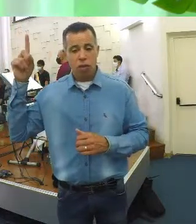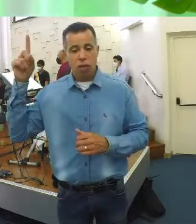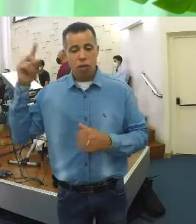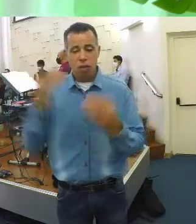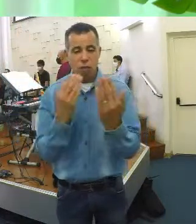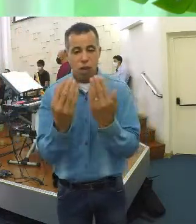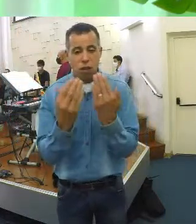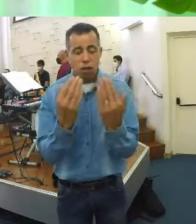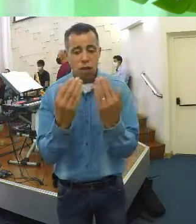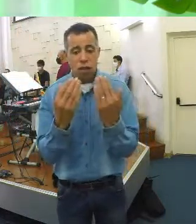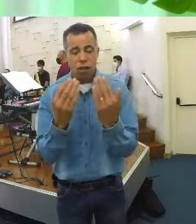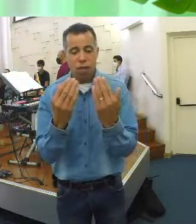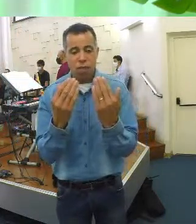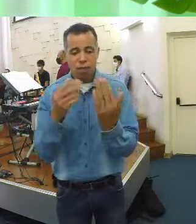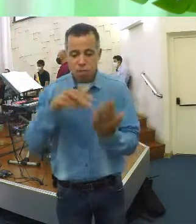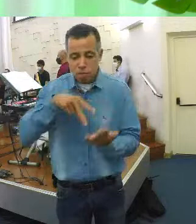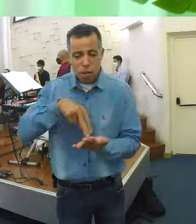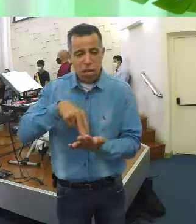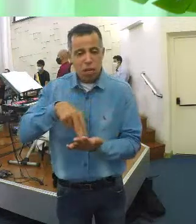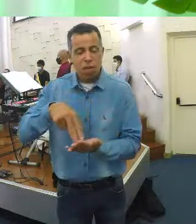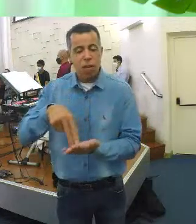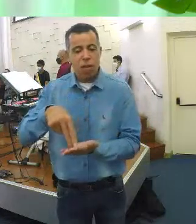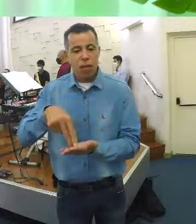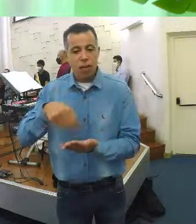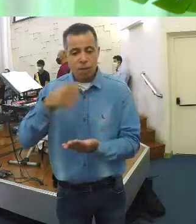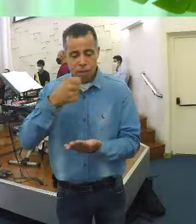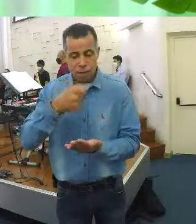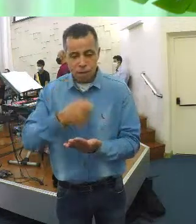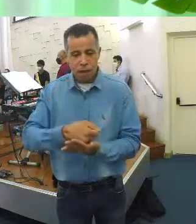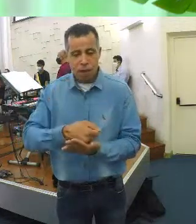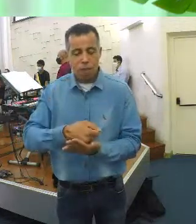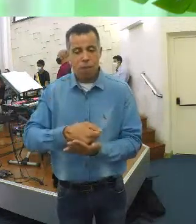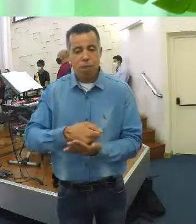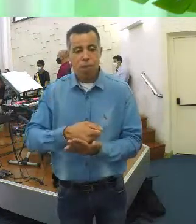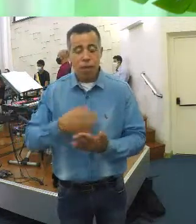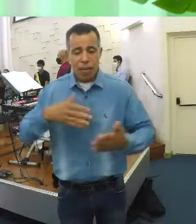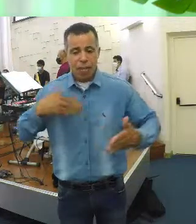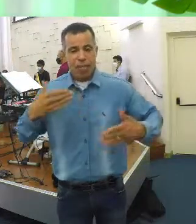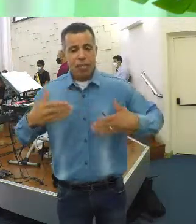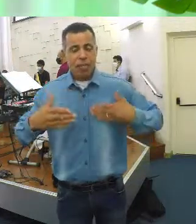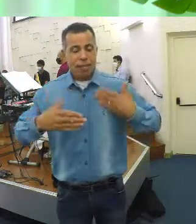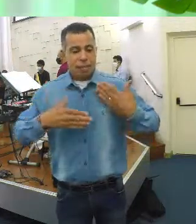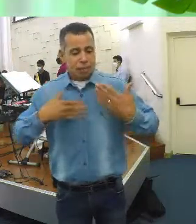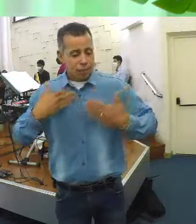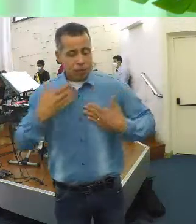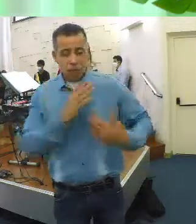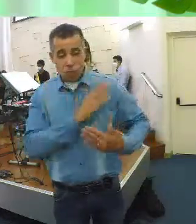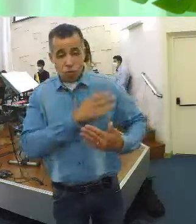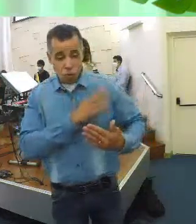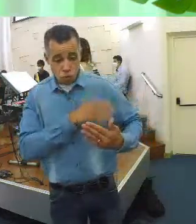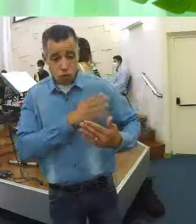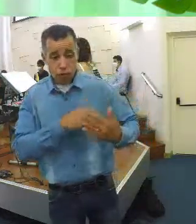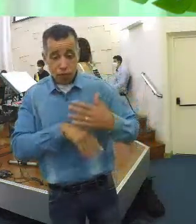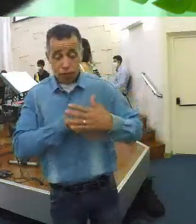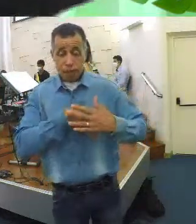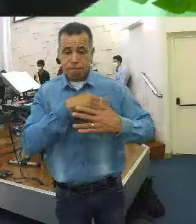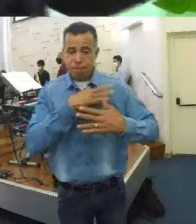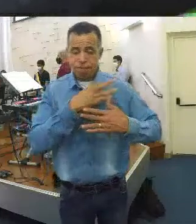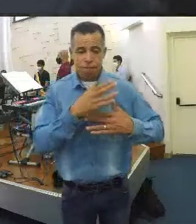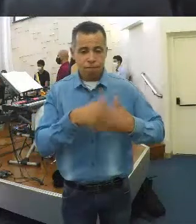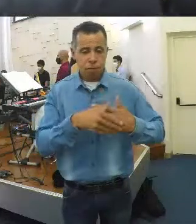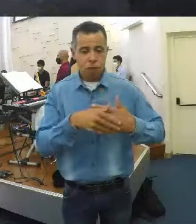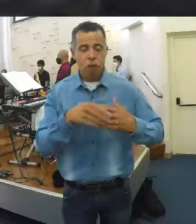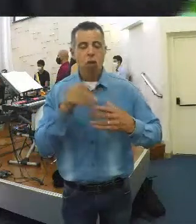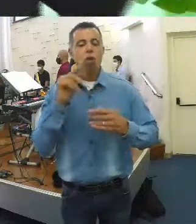andar altaneiramente. Meus irmãos, essa alegria que transborda do coração do crente é contagiante. O que diz Provérbios